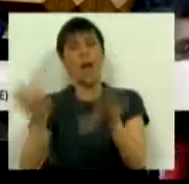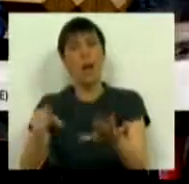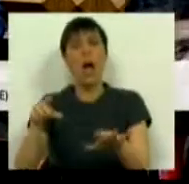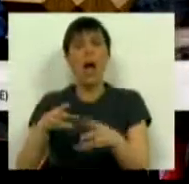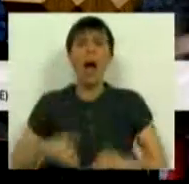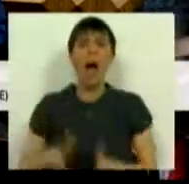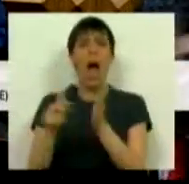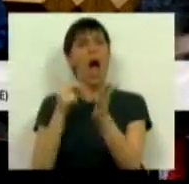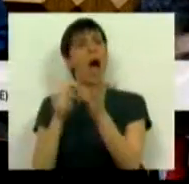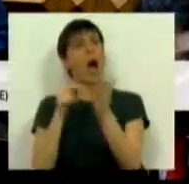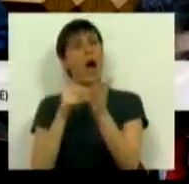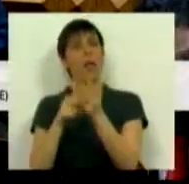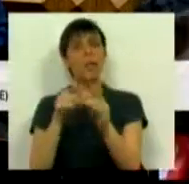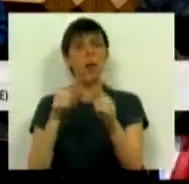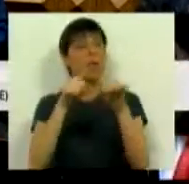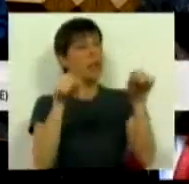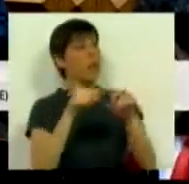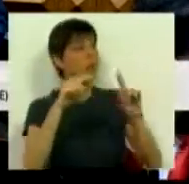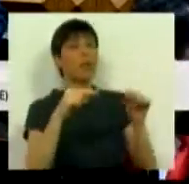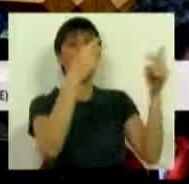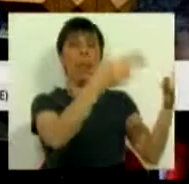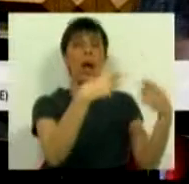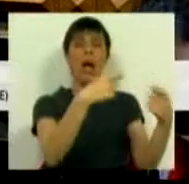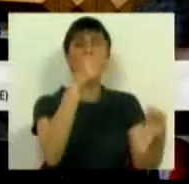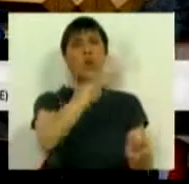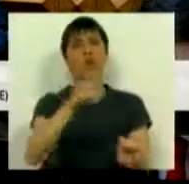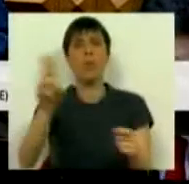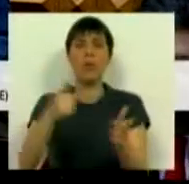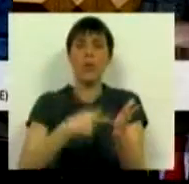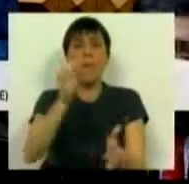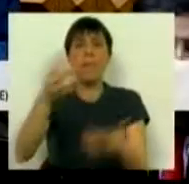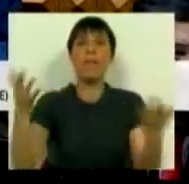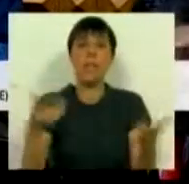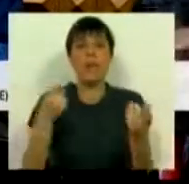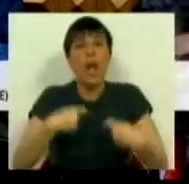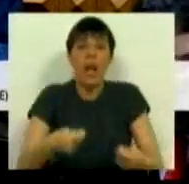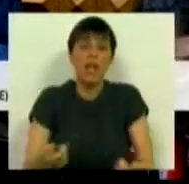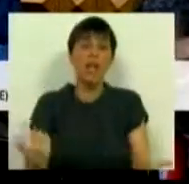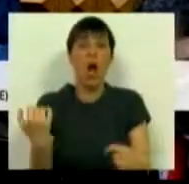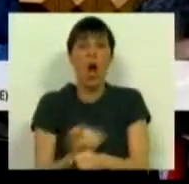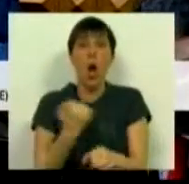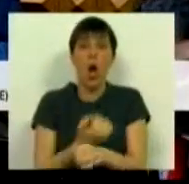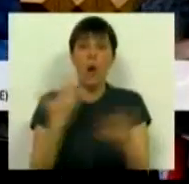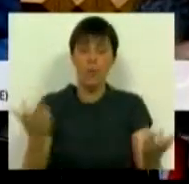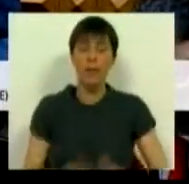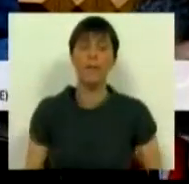da Costa à espera que nesses equipamentos sejam gastos os milhões de euros que é necessário gastar em